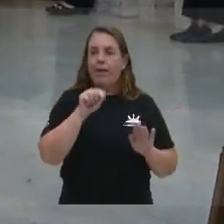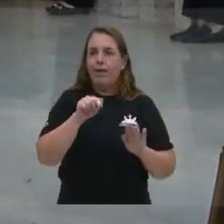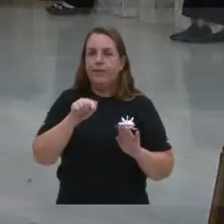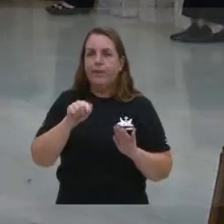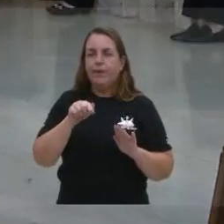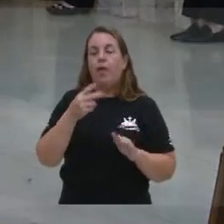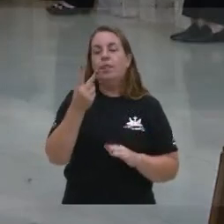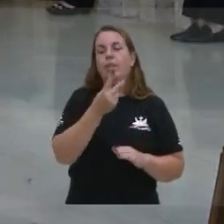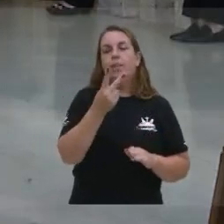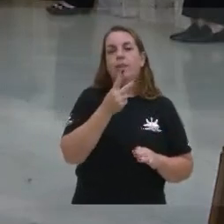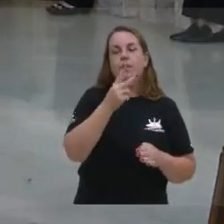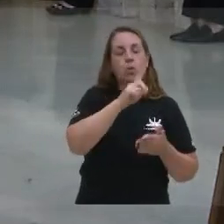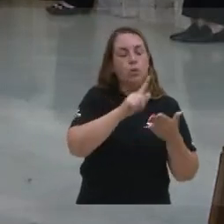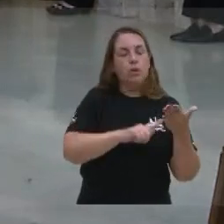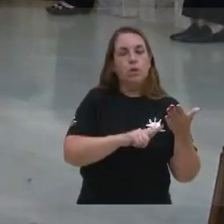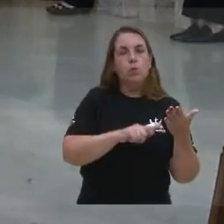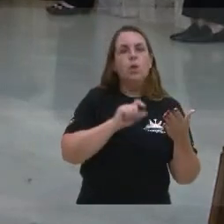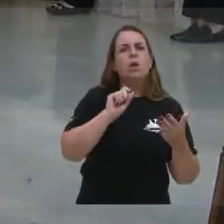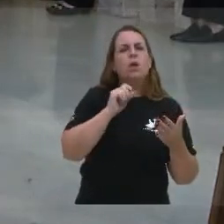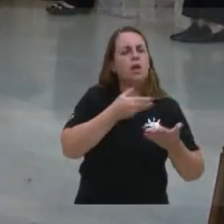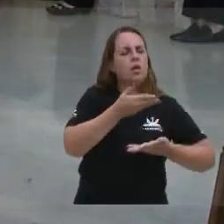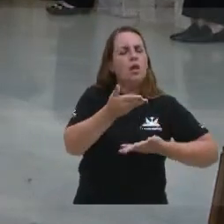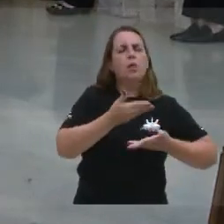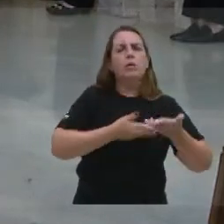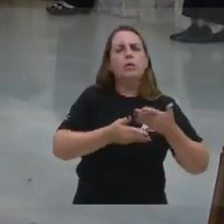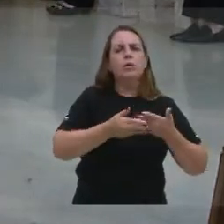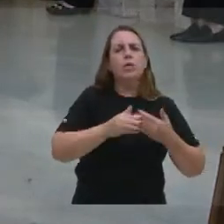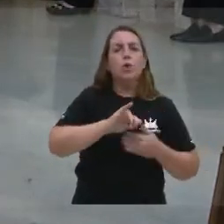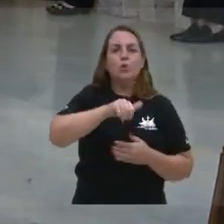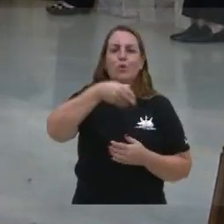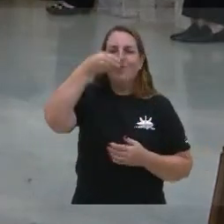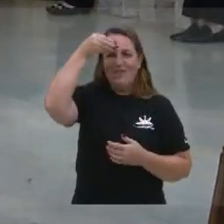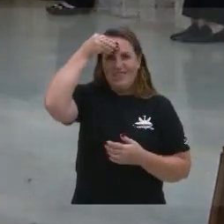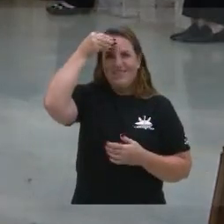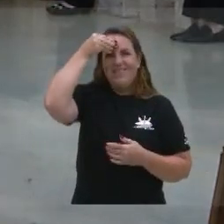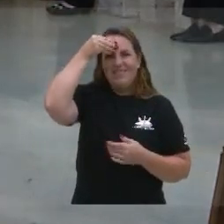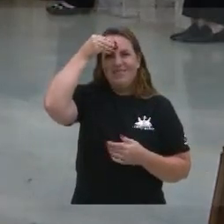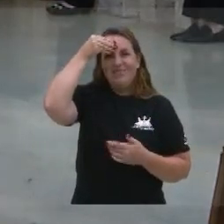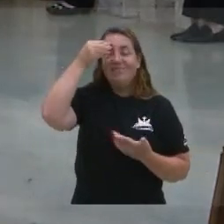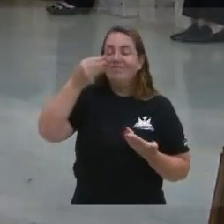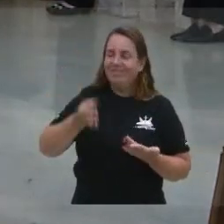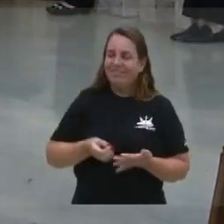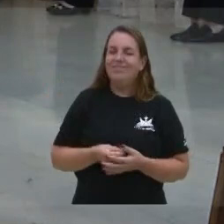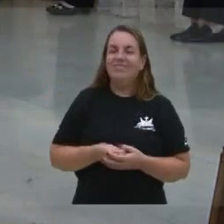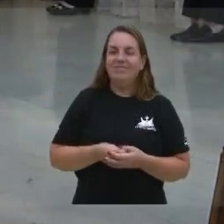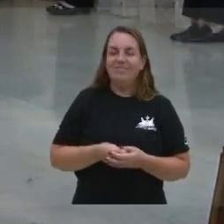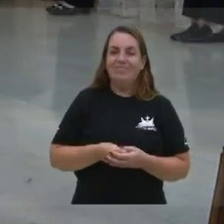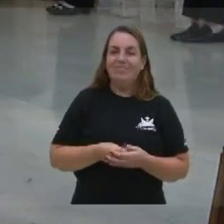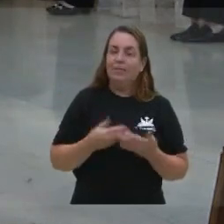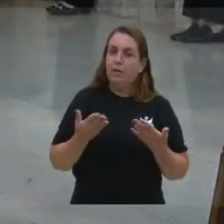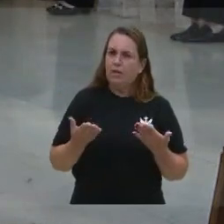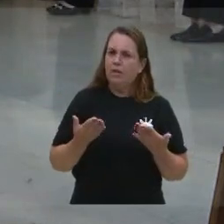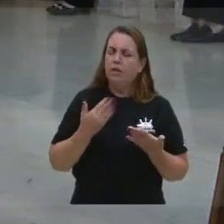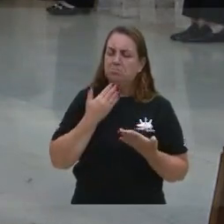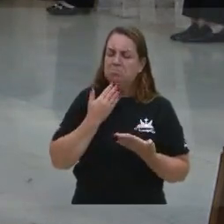na segunda leitura o intermediador é João Batista. É impressionante que o Evangelho de